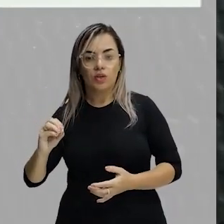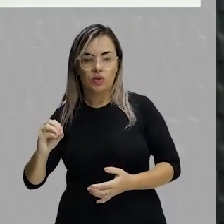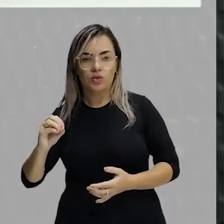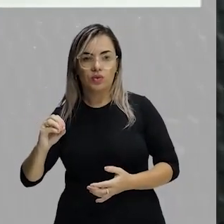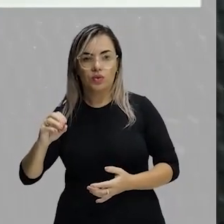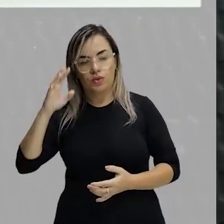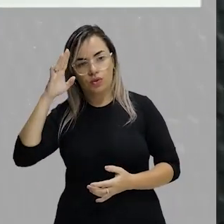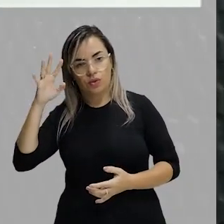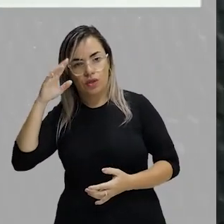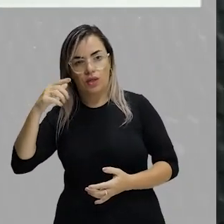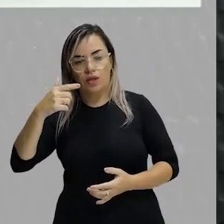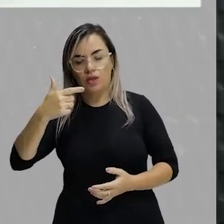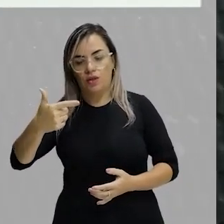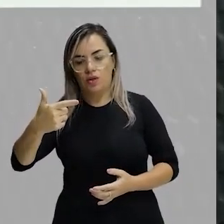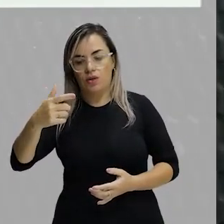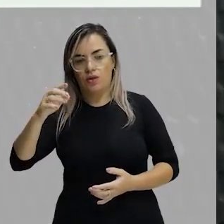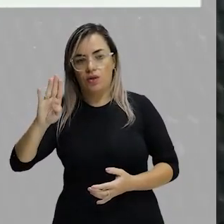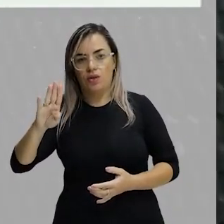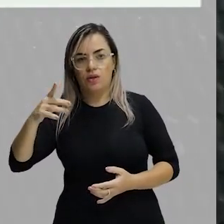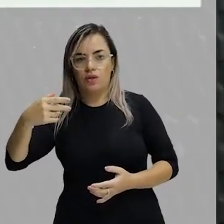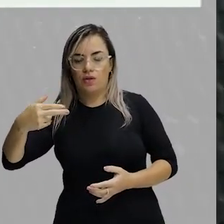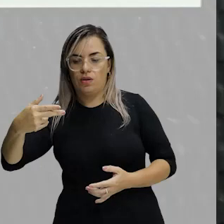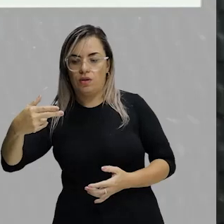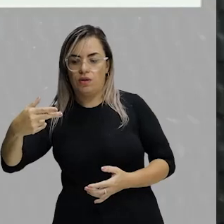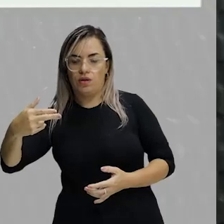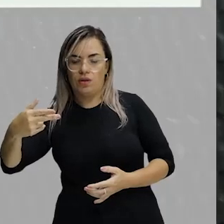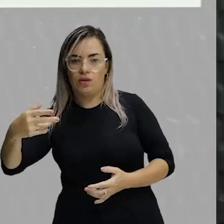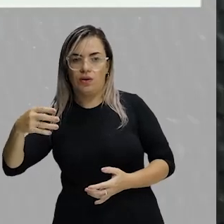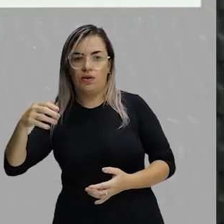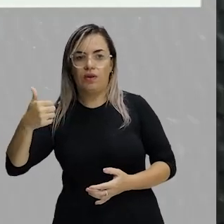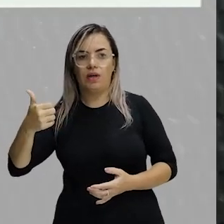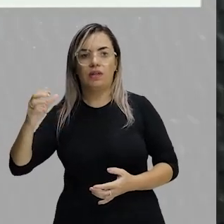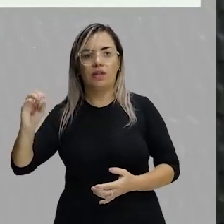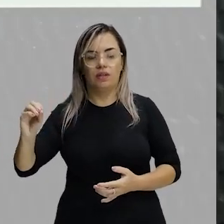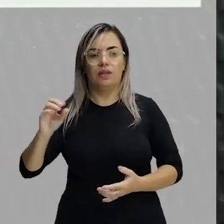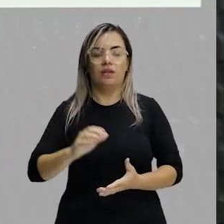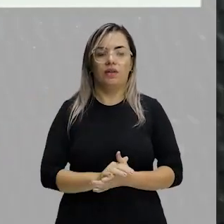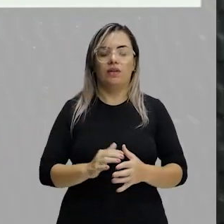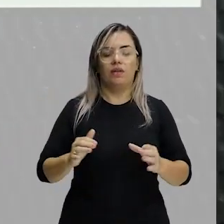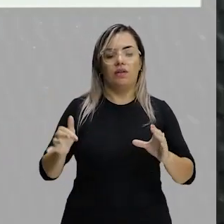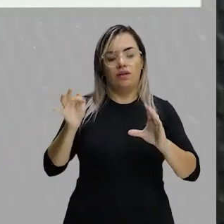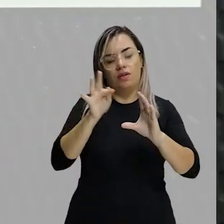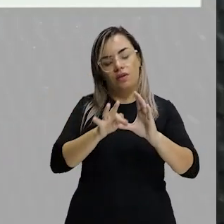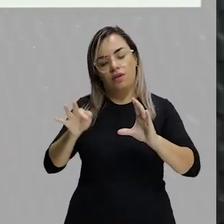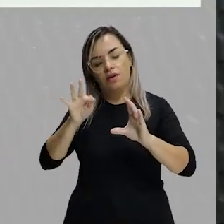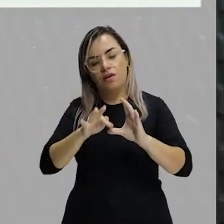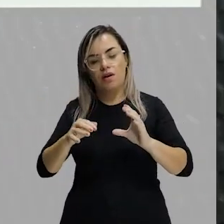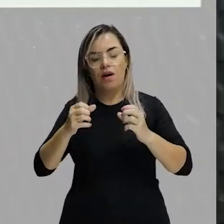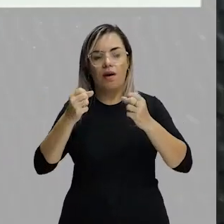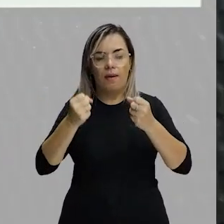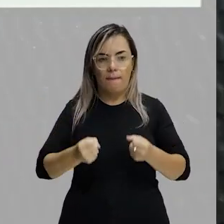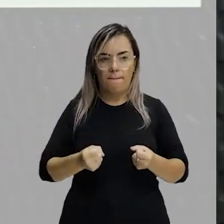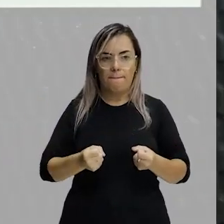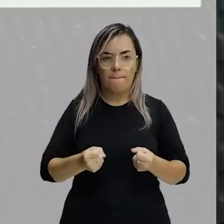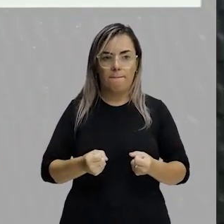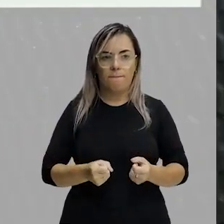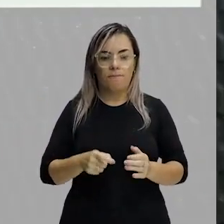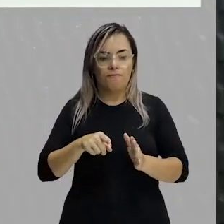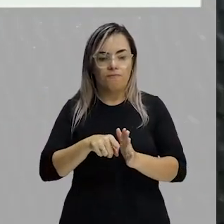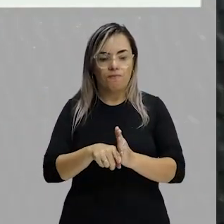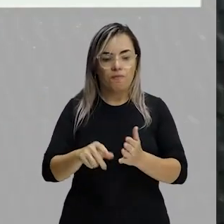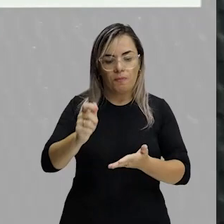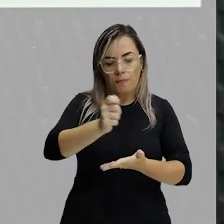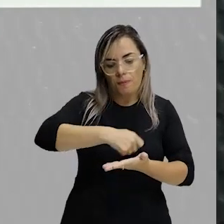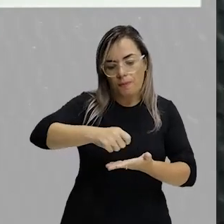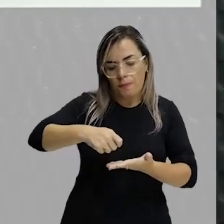B2. Ó. Certo? Vale 2B. Tá? Então, a forma como ele pode te dar a informação muda. Olha só,